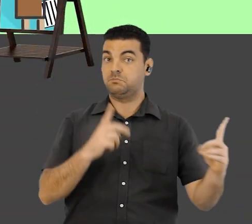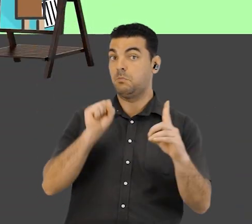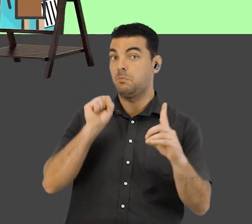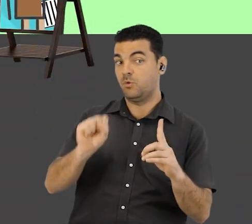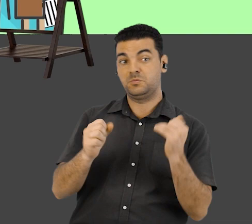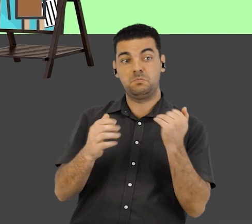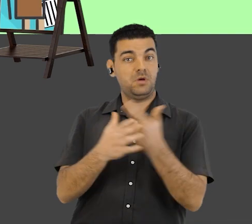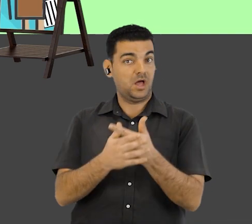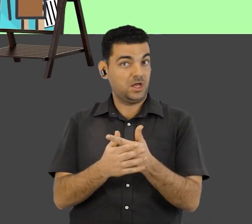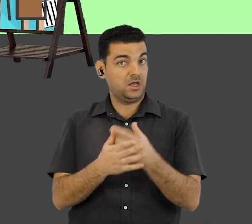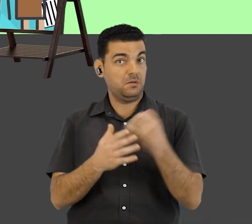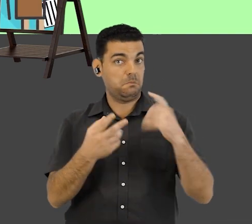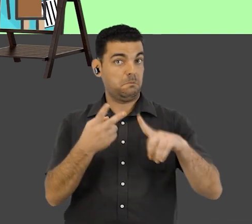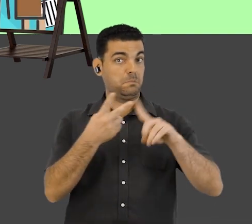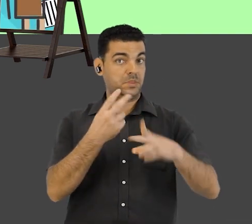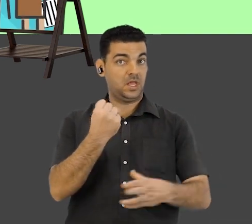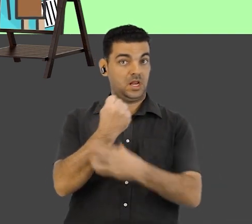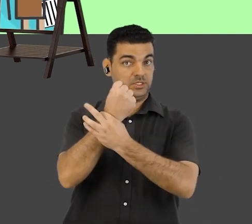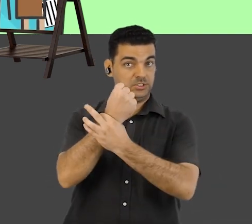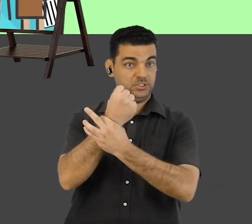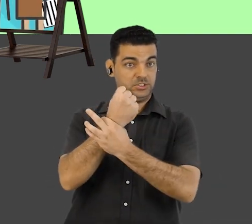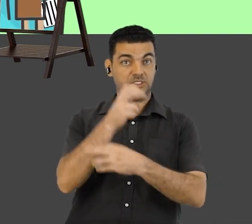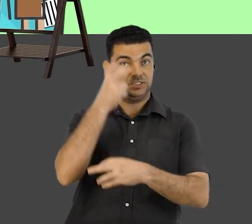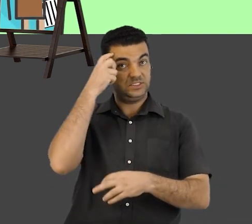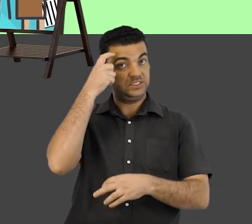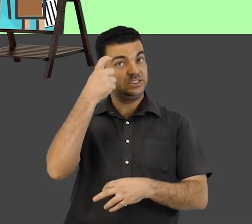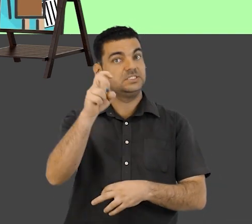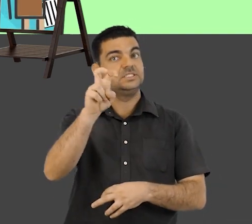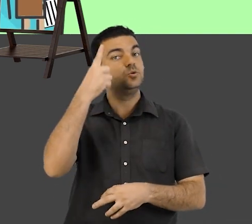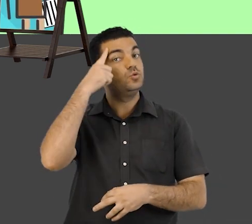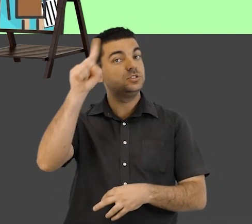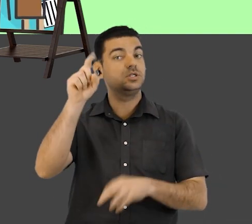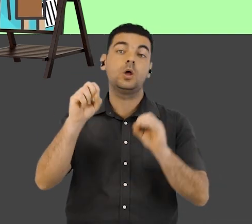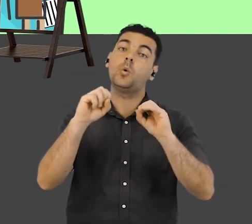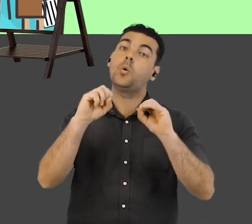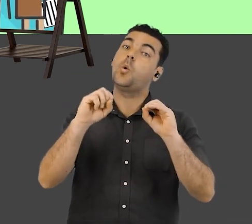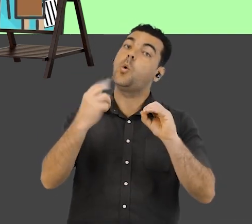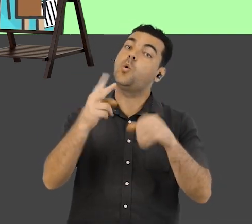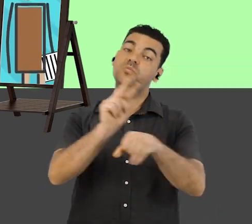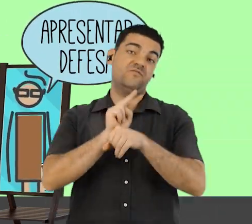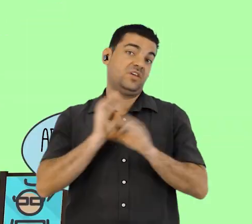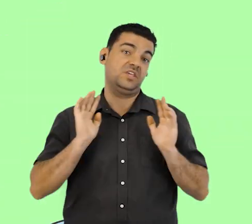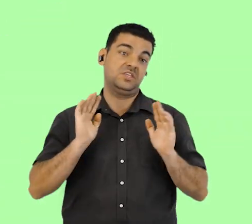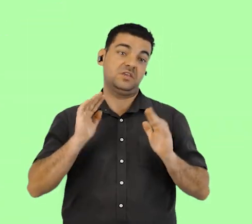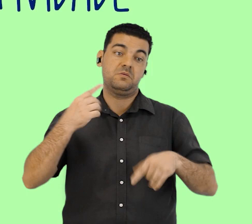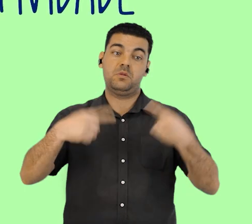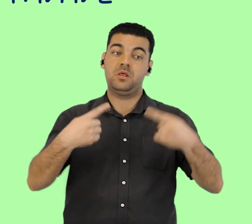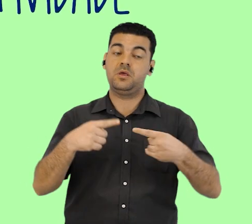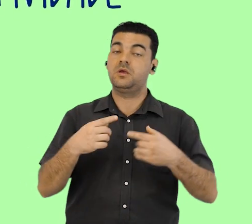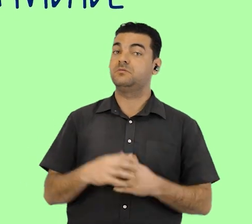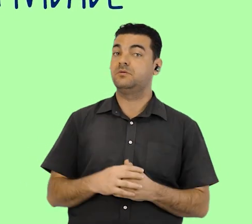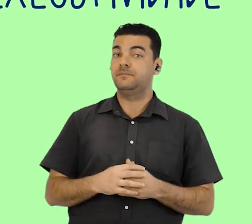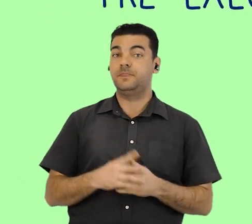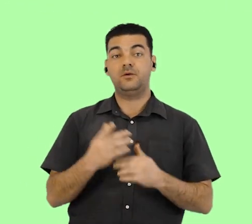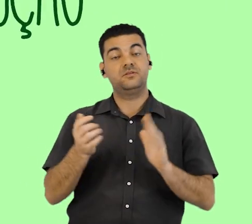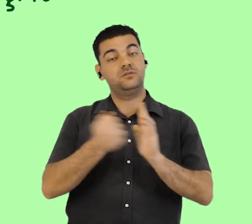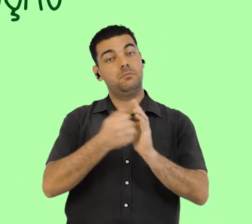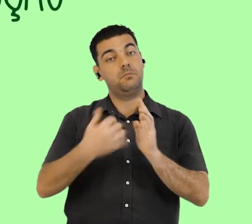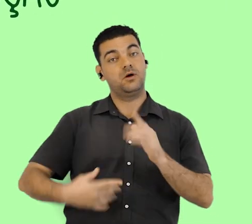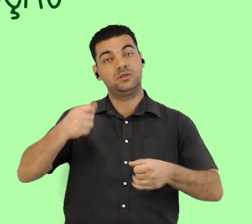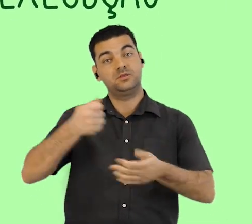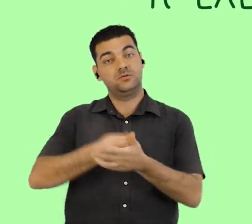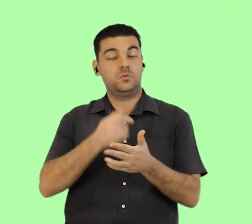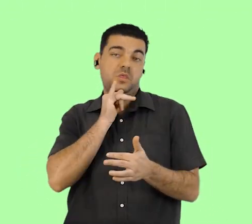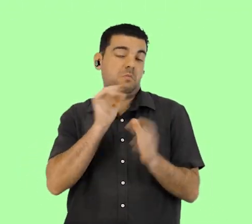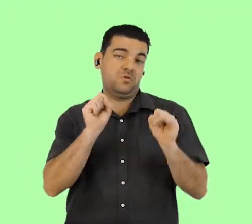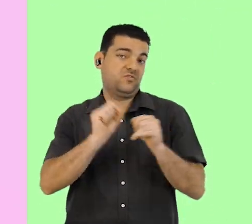executado pode pagar a dívida, garantir a execução em 5 dias ou apresentar defesa através de exceção de pré-executividade ou embargos à